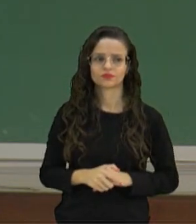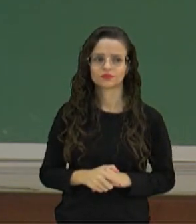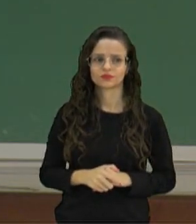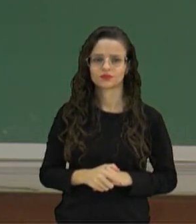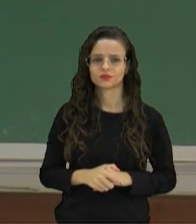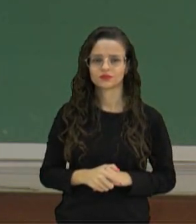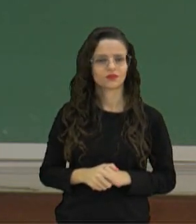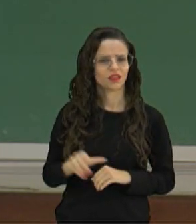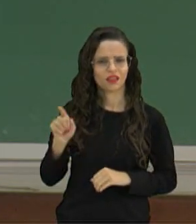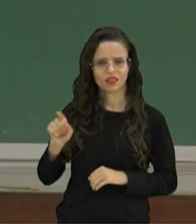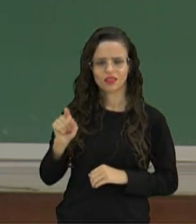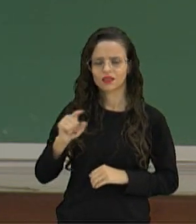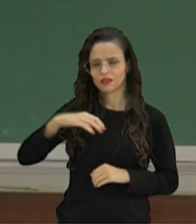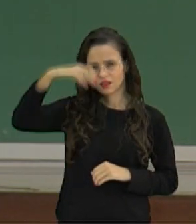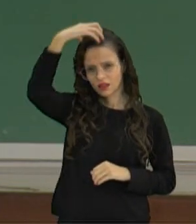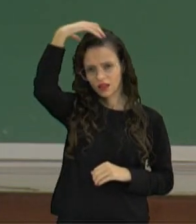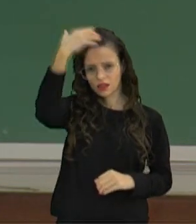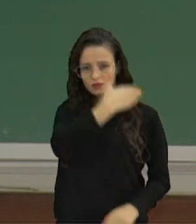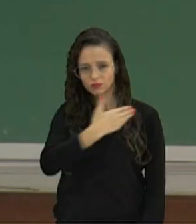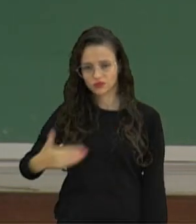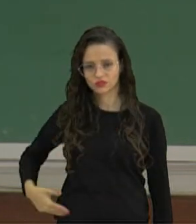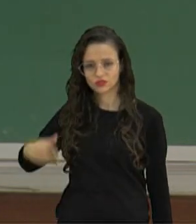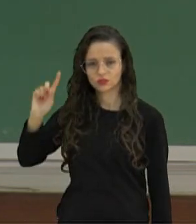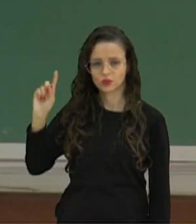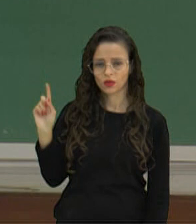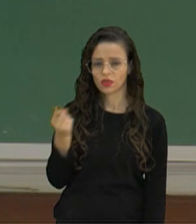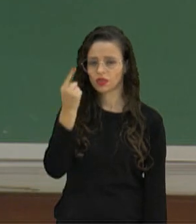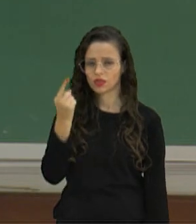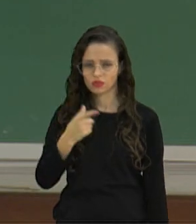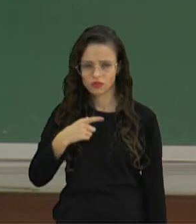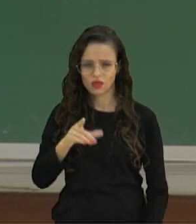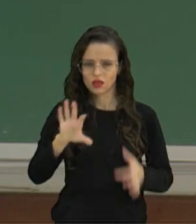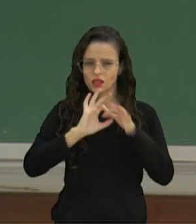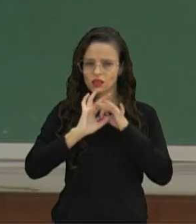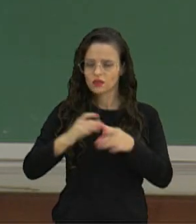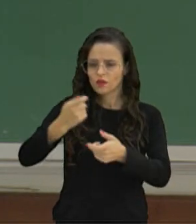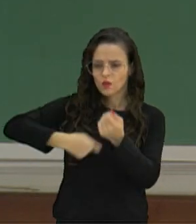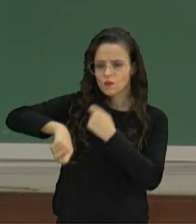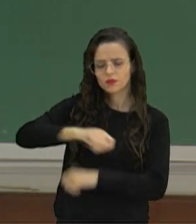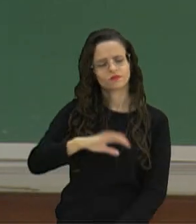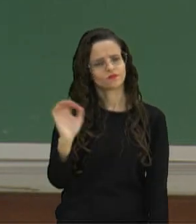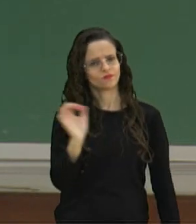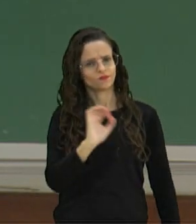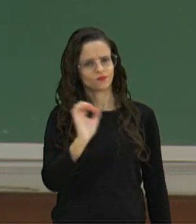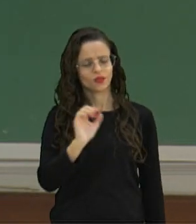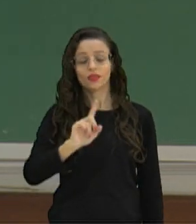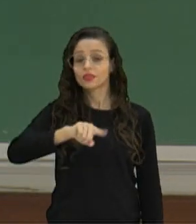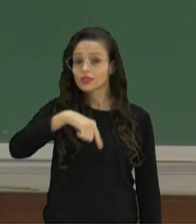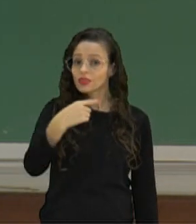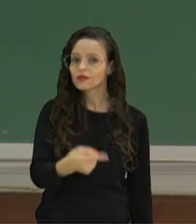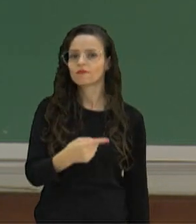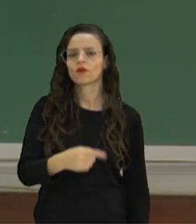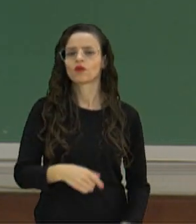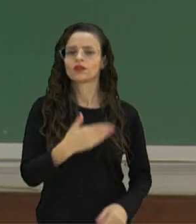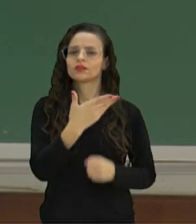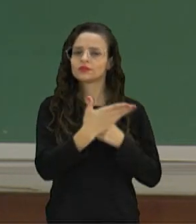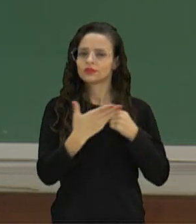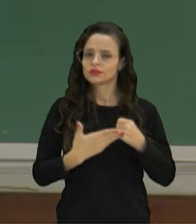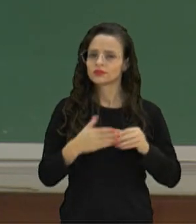livre comércio, né? Só depois, com o Estado liberal, que os liberais,